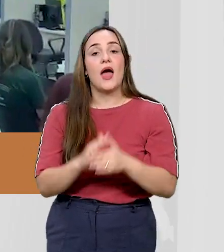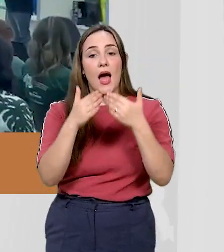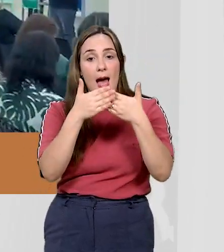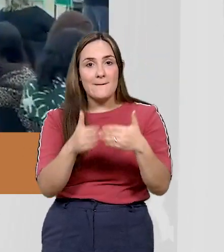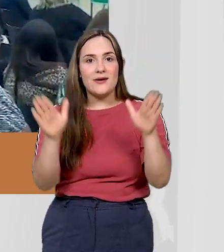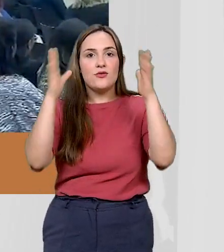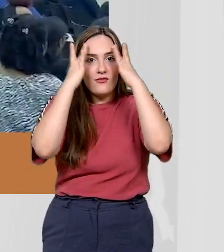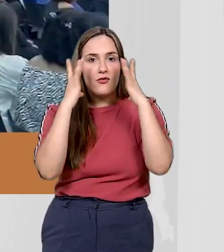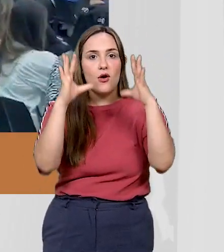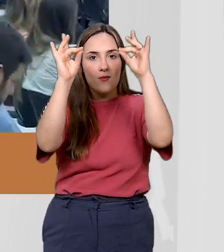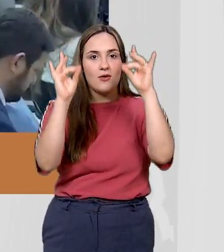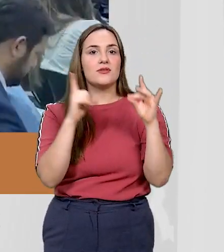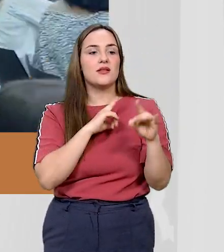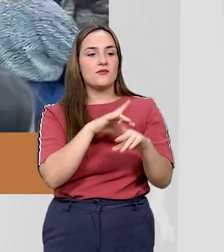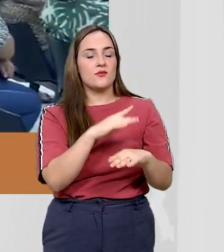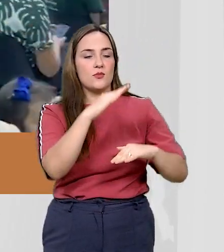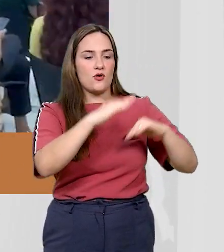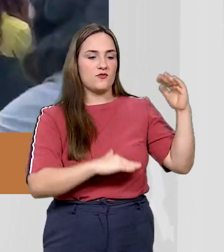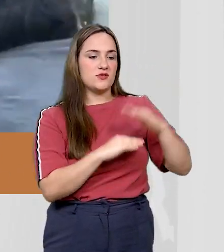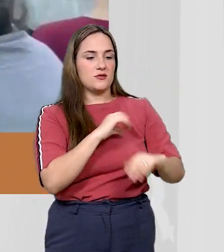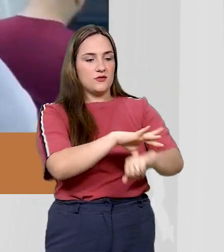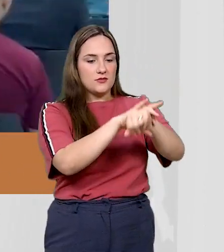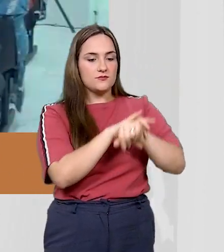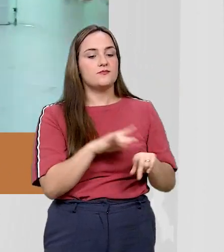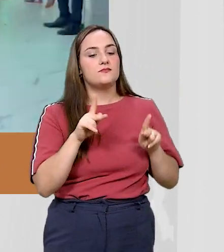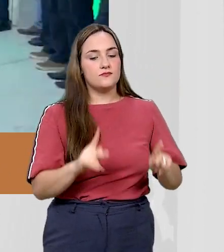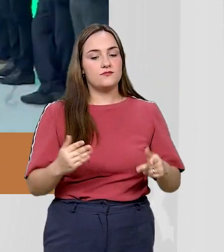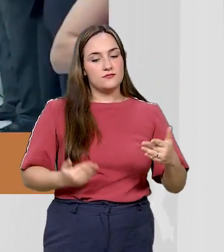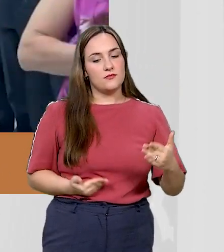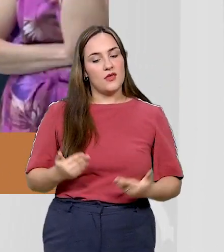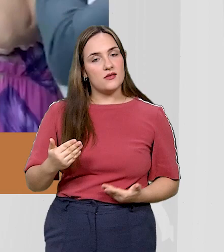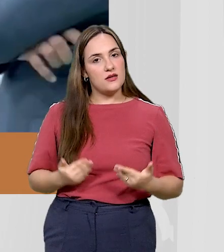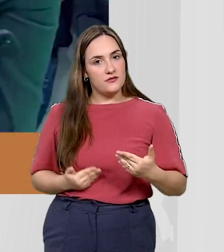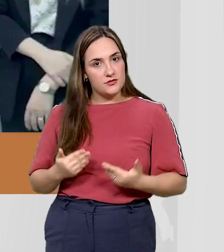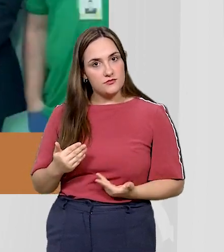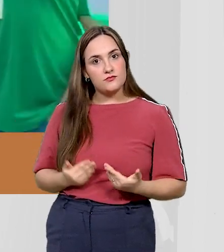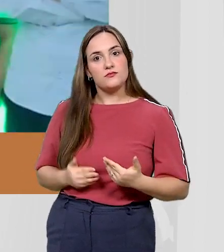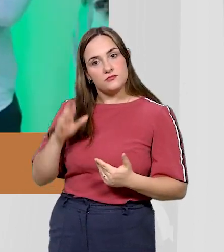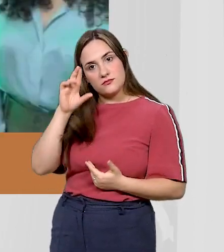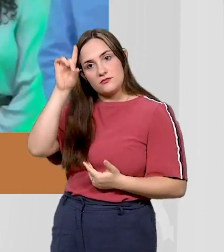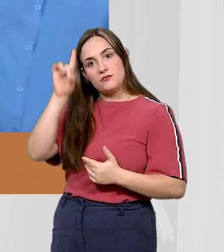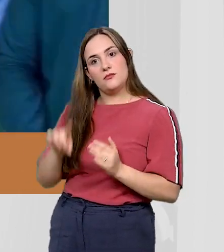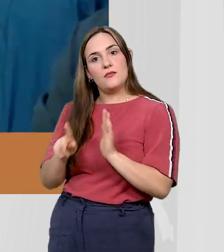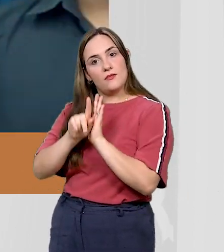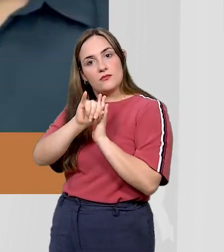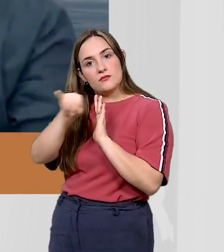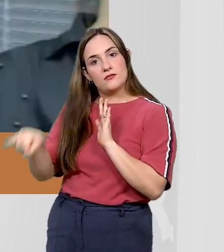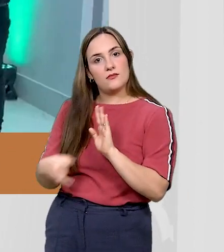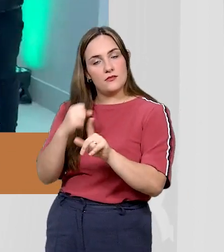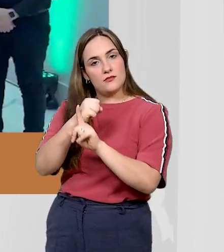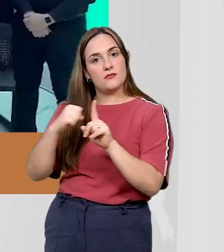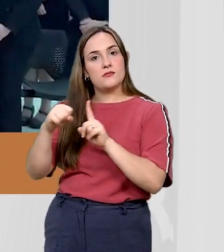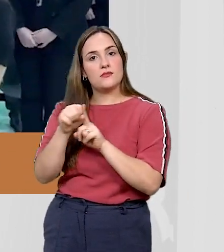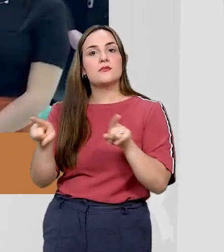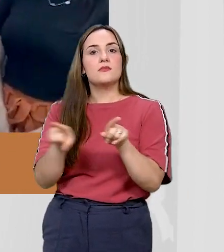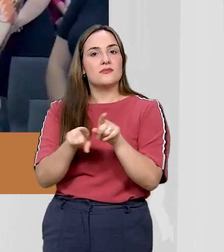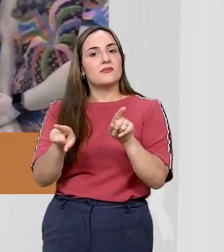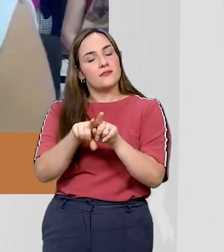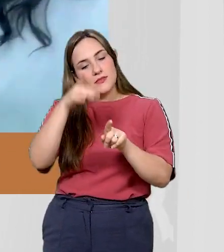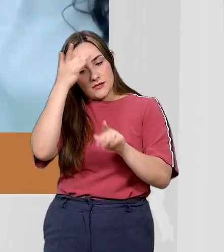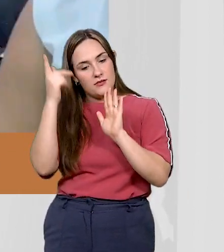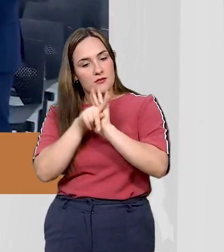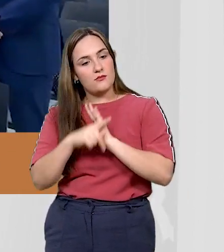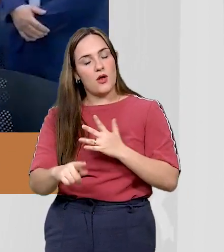com a presença de defensoras e defensores públicos, servidoras e servidores, direção de projetos sociais, além de membros dos